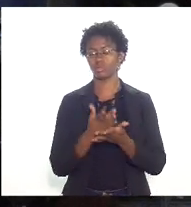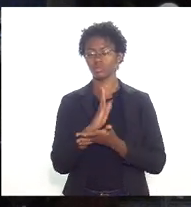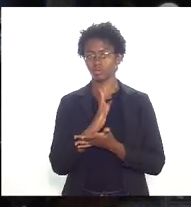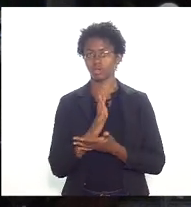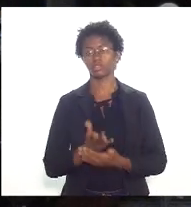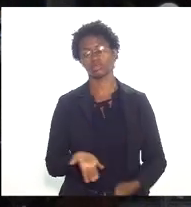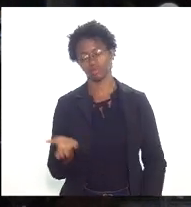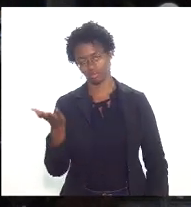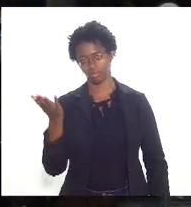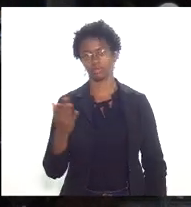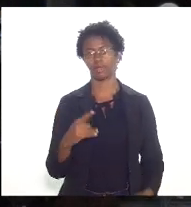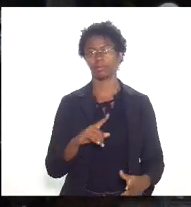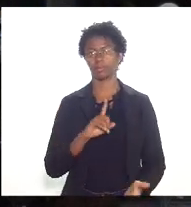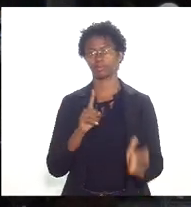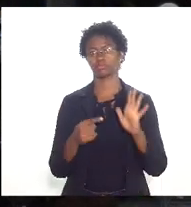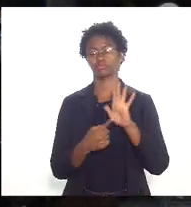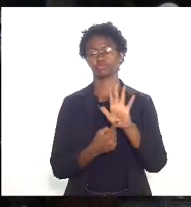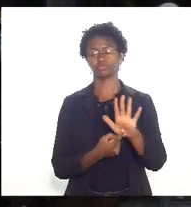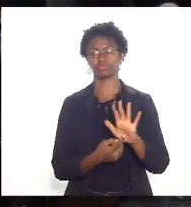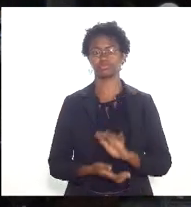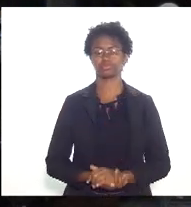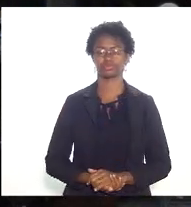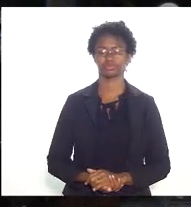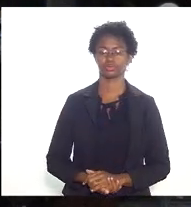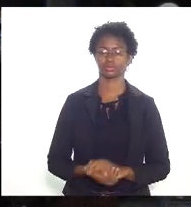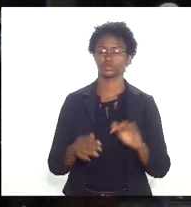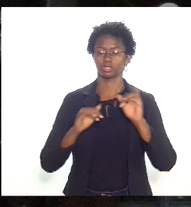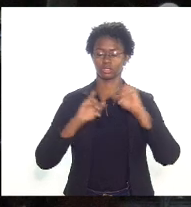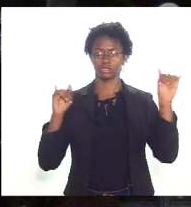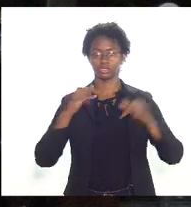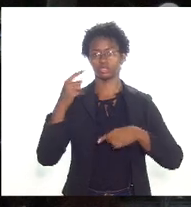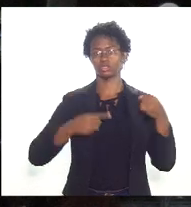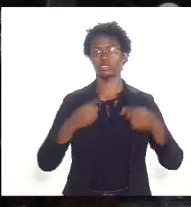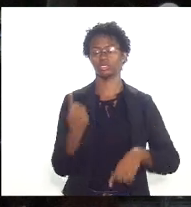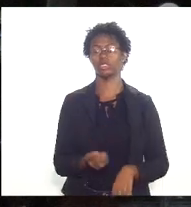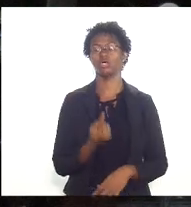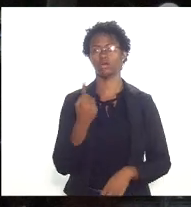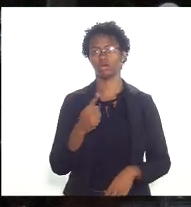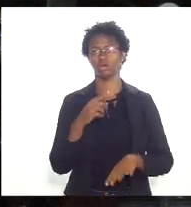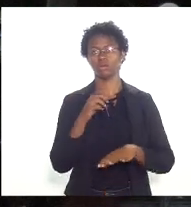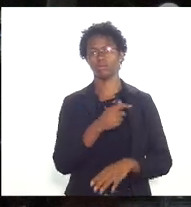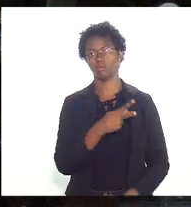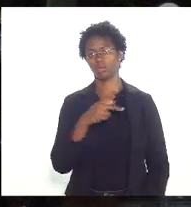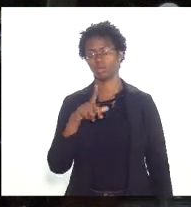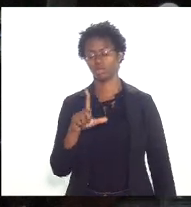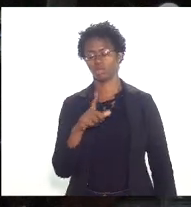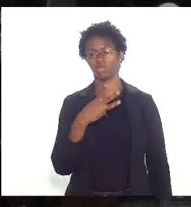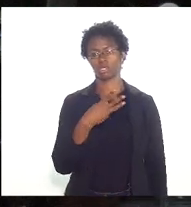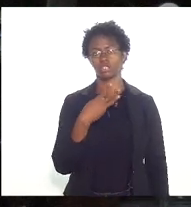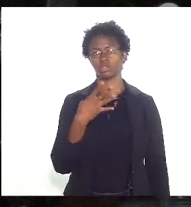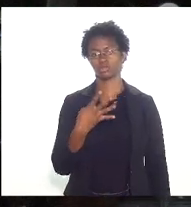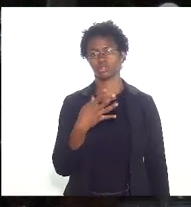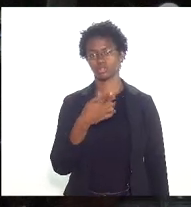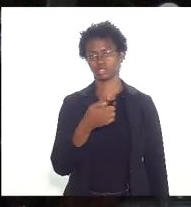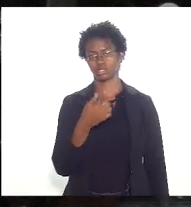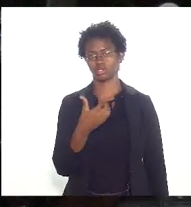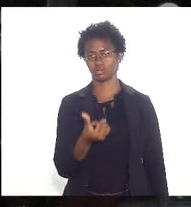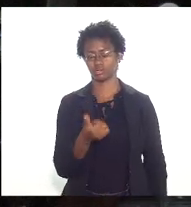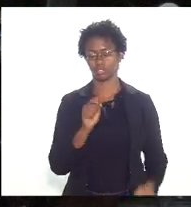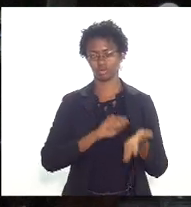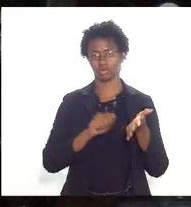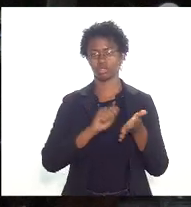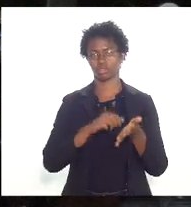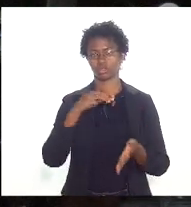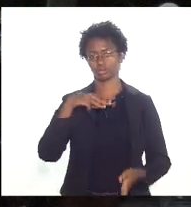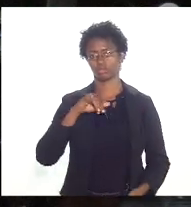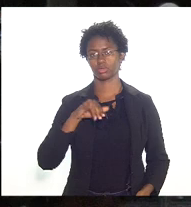comissão de indicação anuncio em regime de urgência em discussão única projeto de lei 3476 de 20 de autoria do deputado Carlos minc